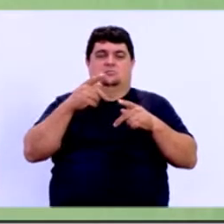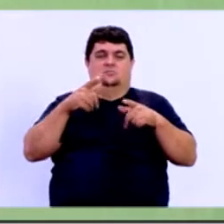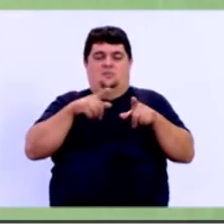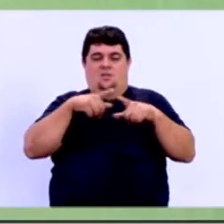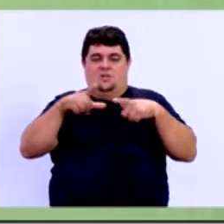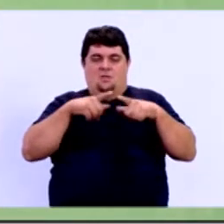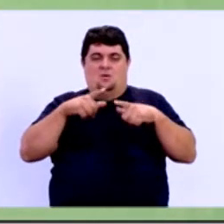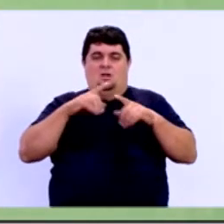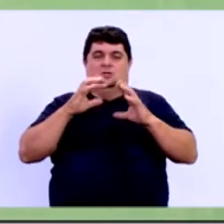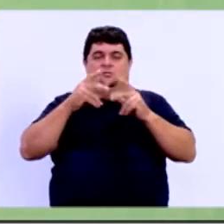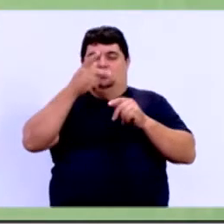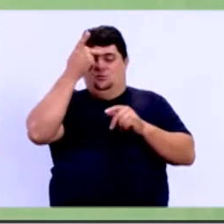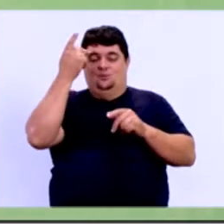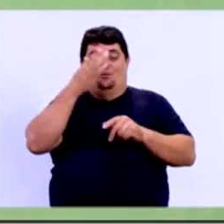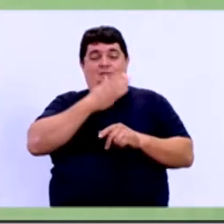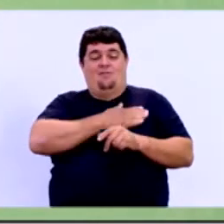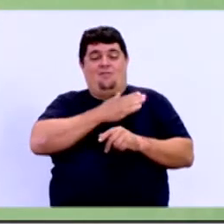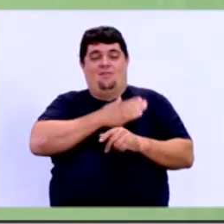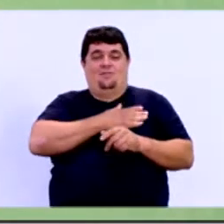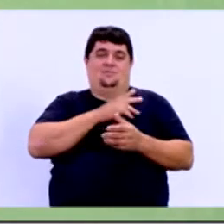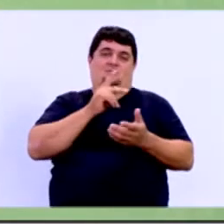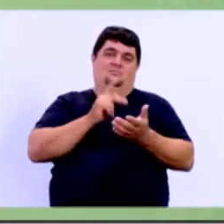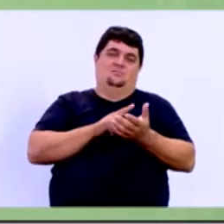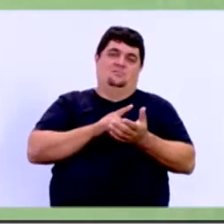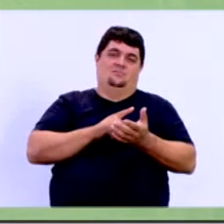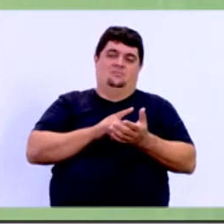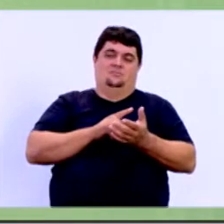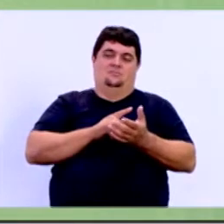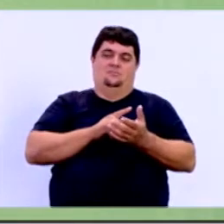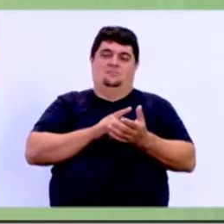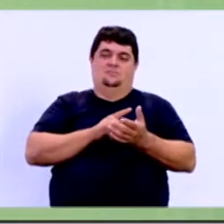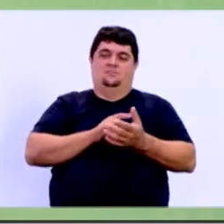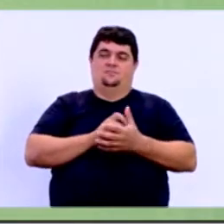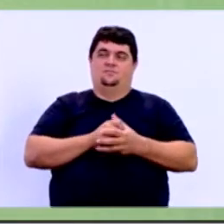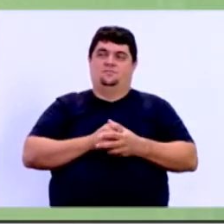para satisfazer esse cliente, tá?